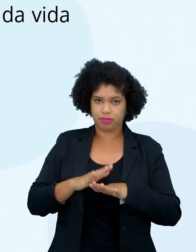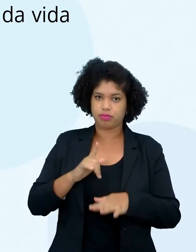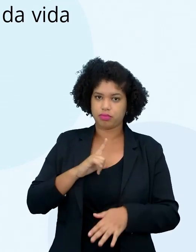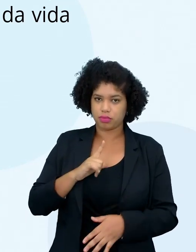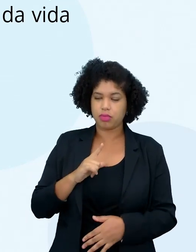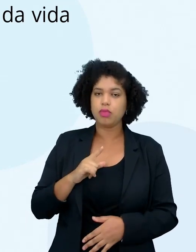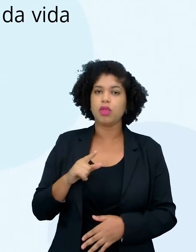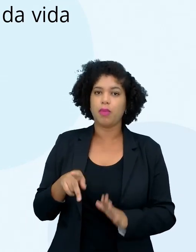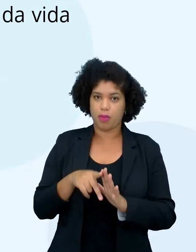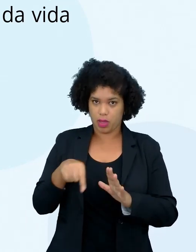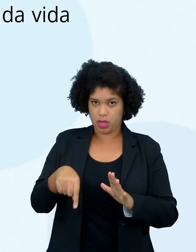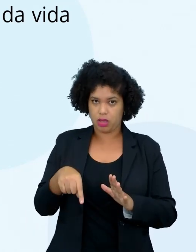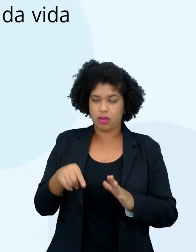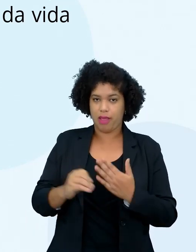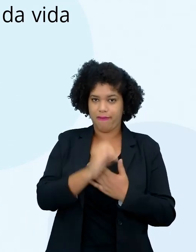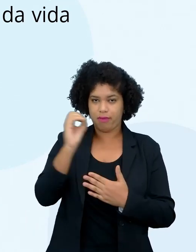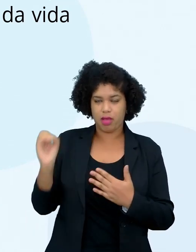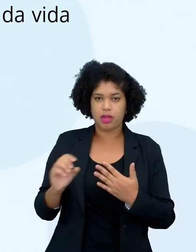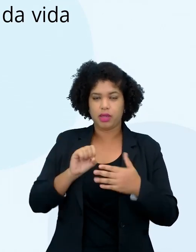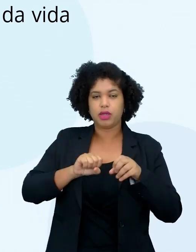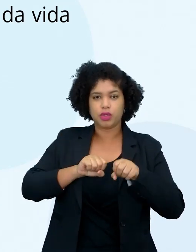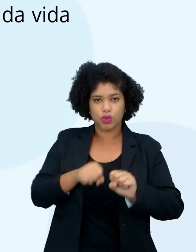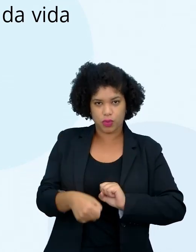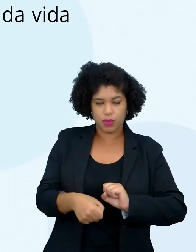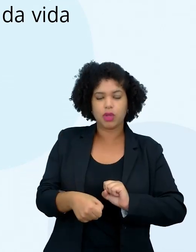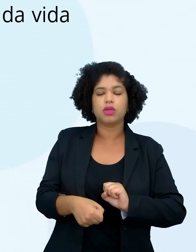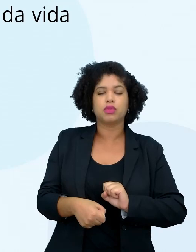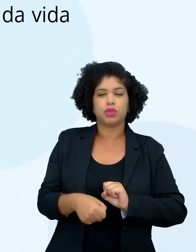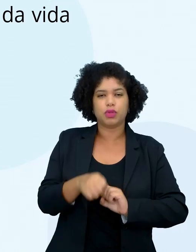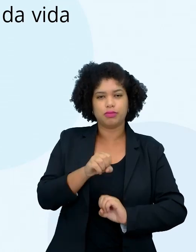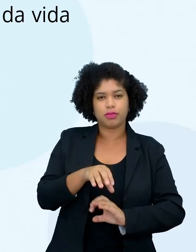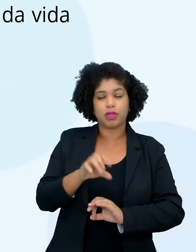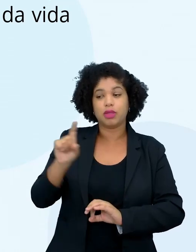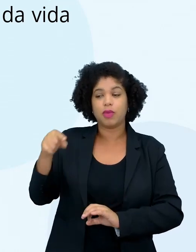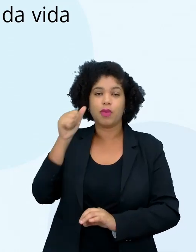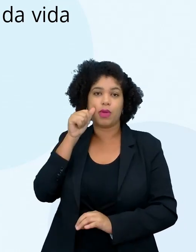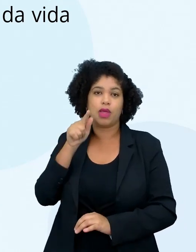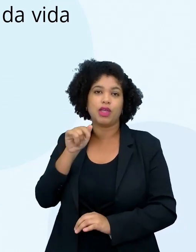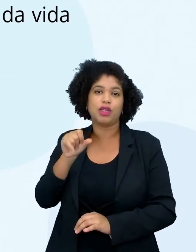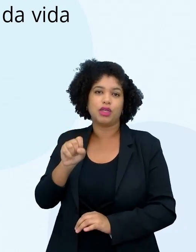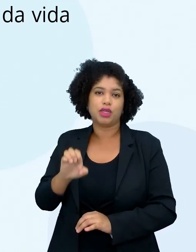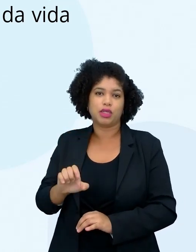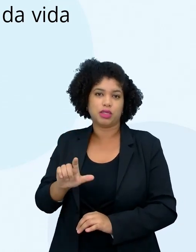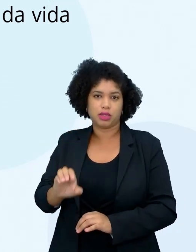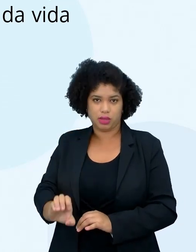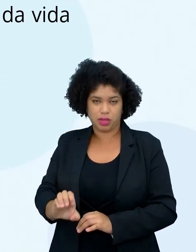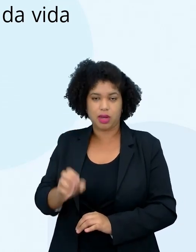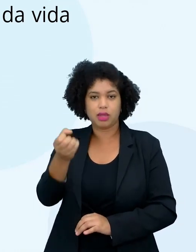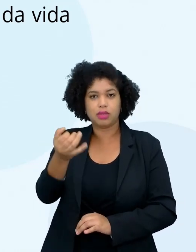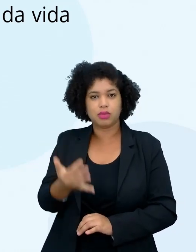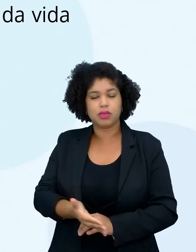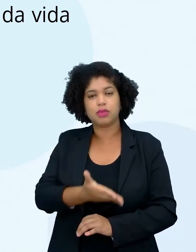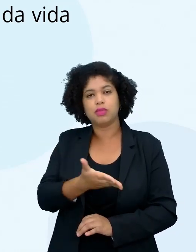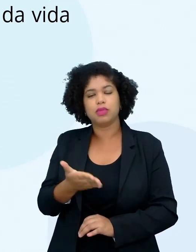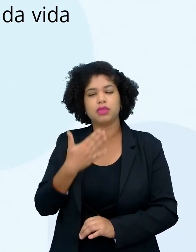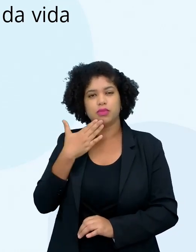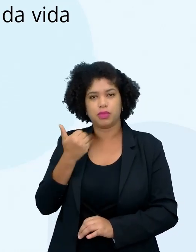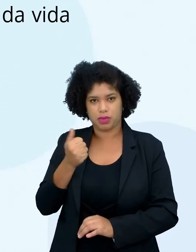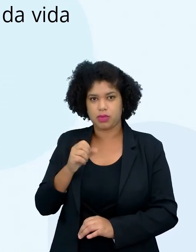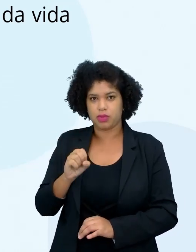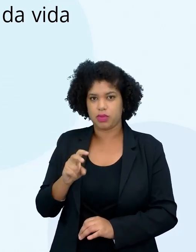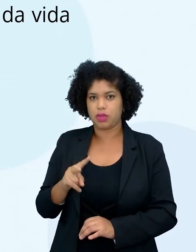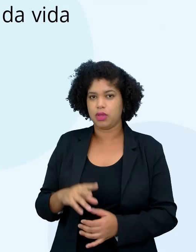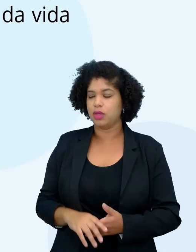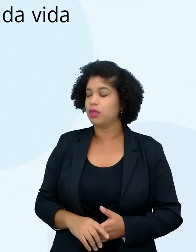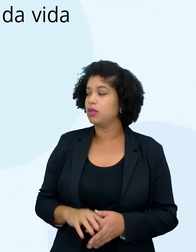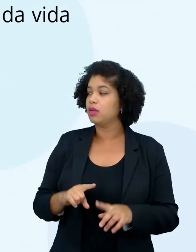pelos formadores e que está disponível. Depois a professora Gisele aí, certamente ela explica para vocês um pouco melhor. Mas